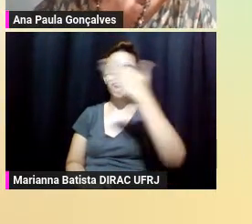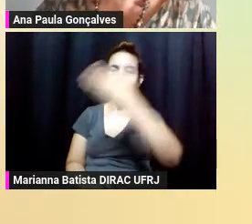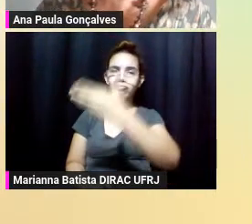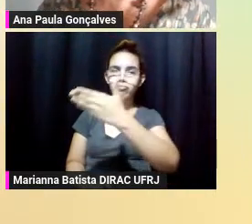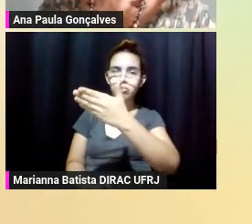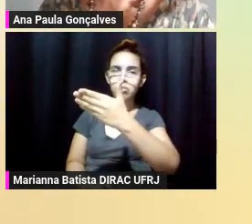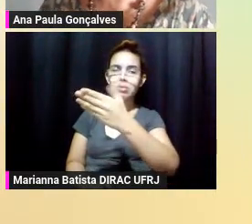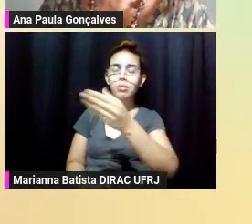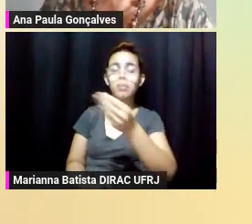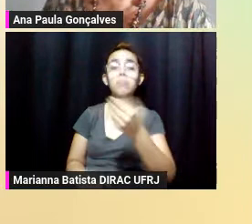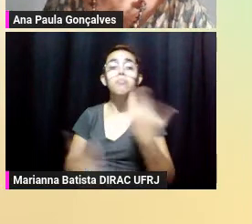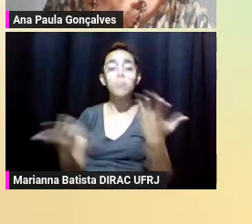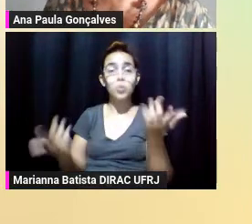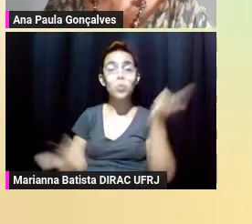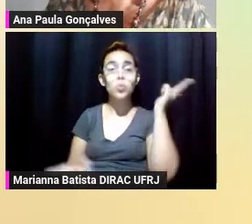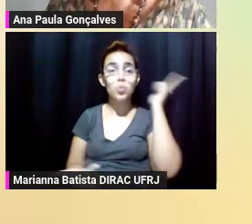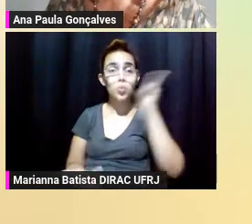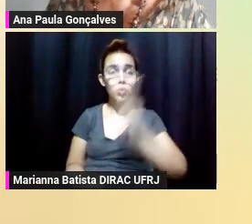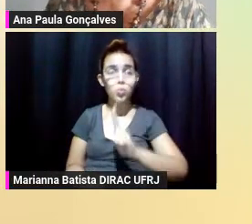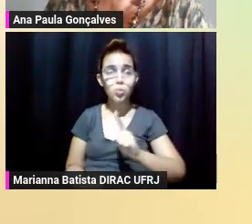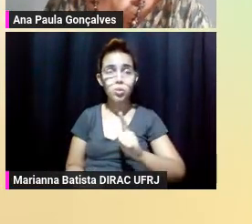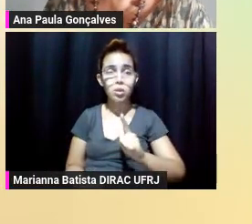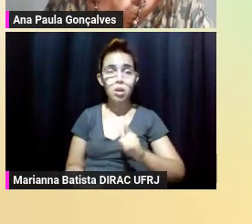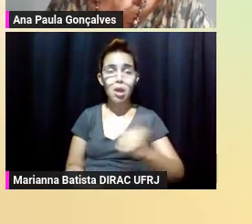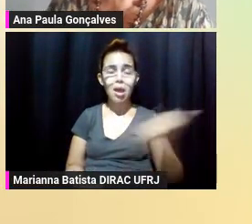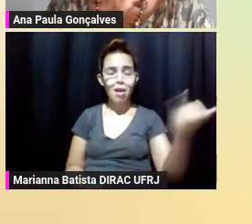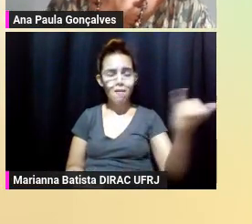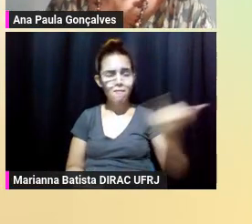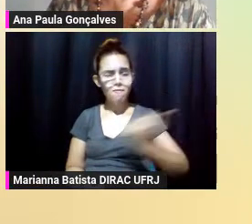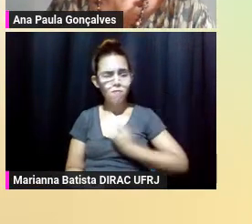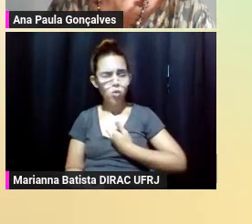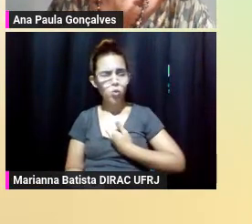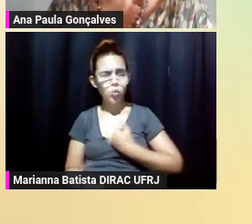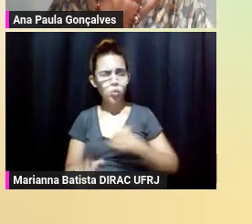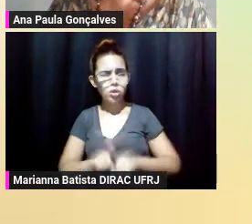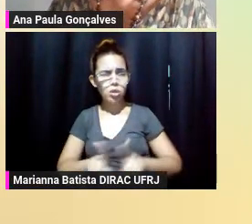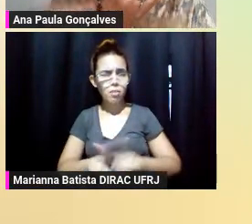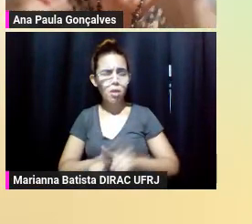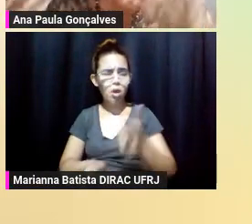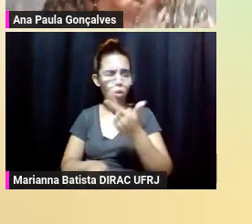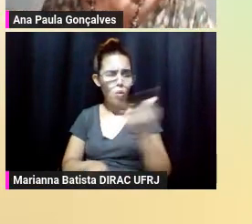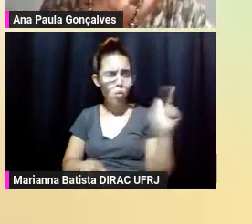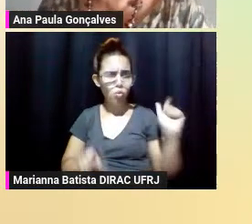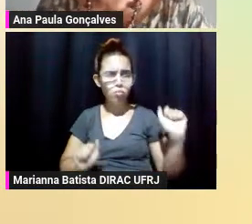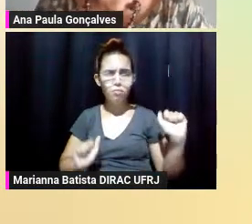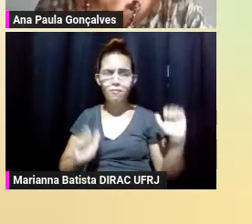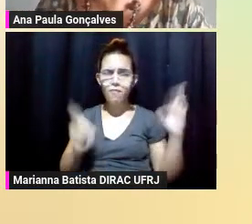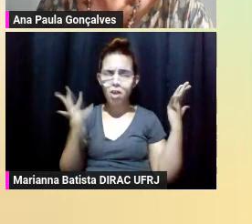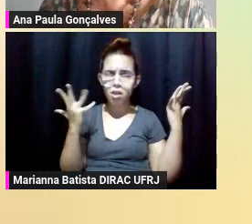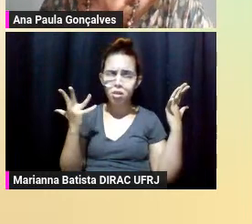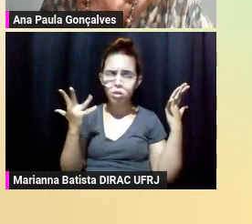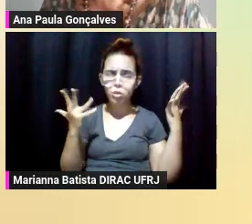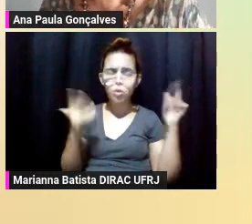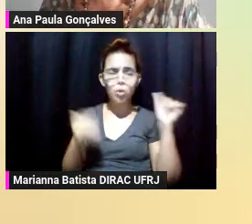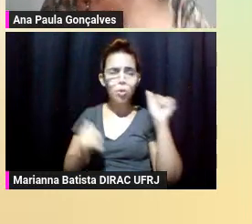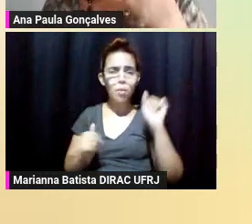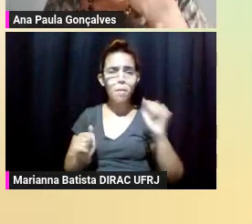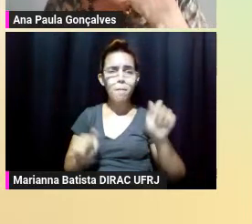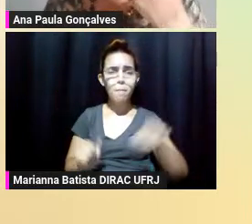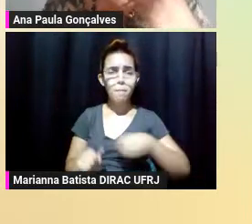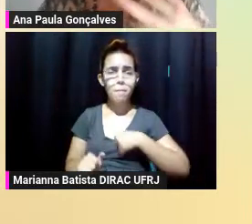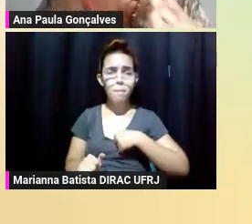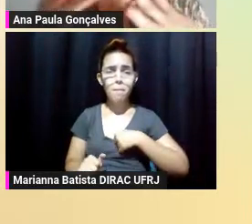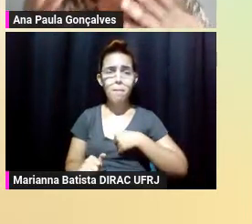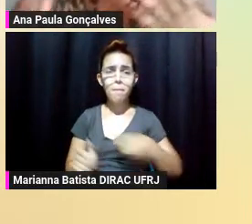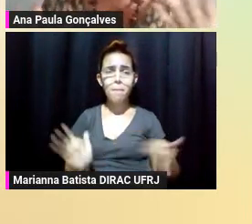me dito que existiria também um evento piloto, que era um evento de mulheres matemáticas. Eu sabia do evento, mas